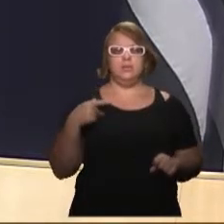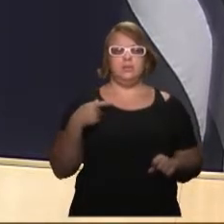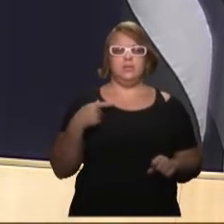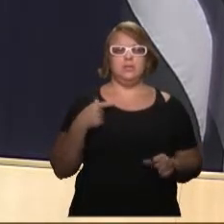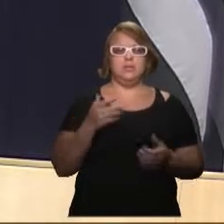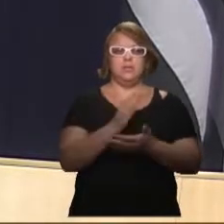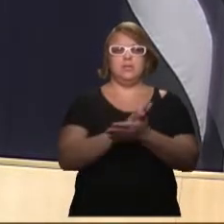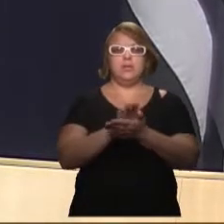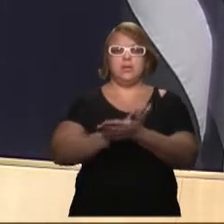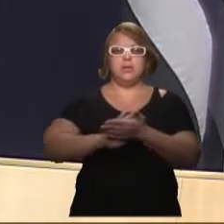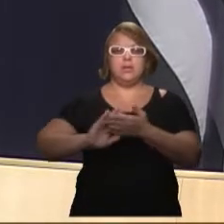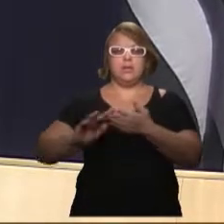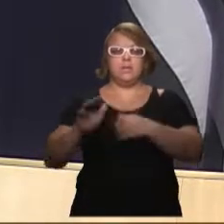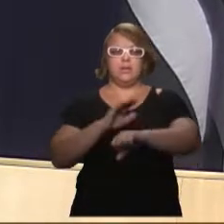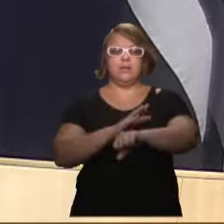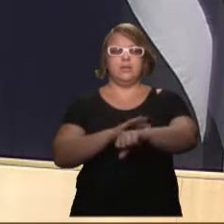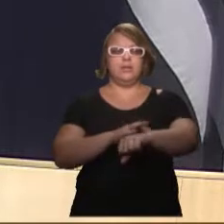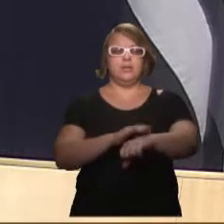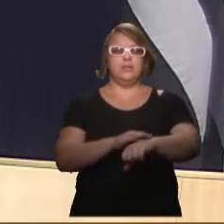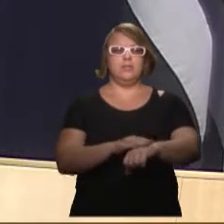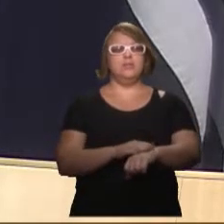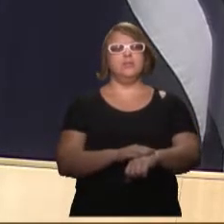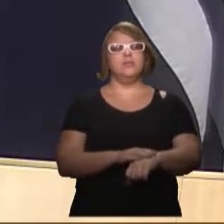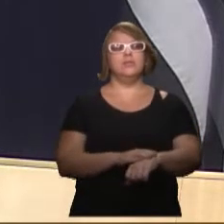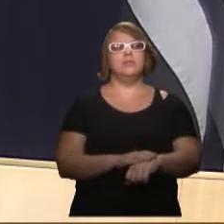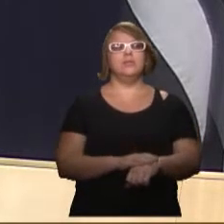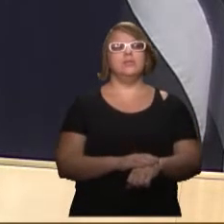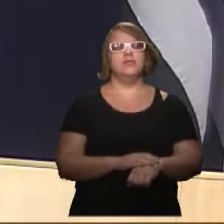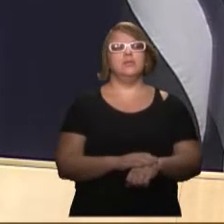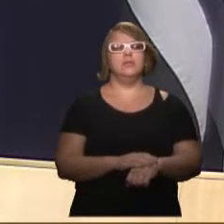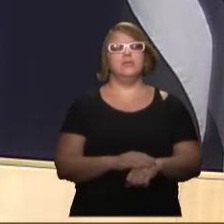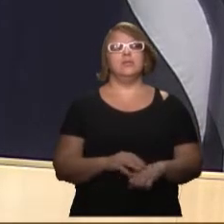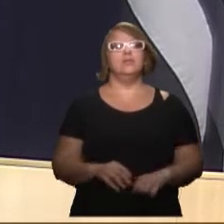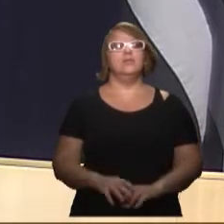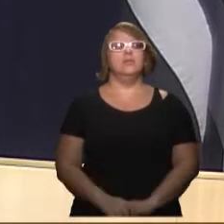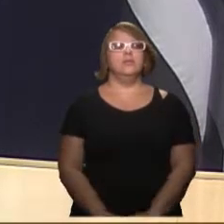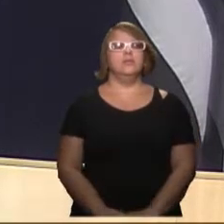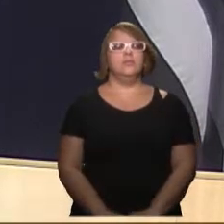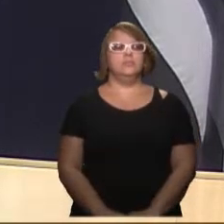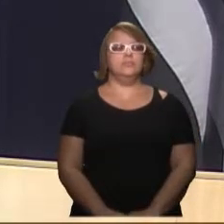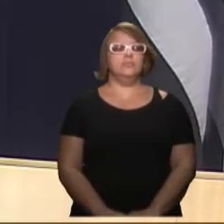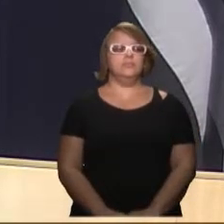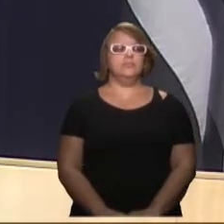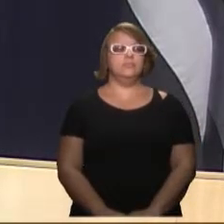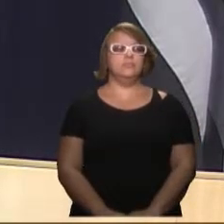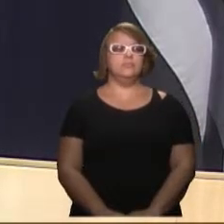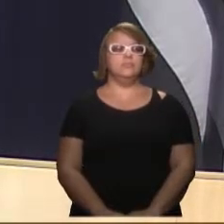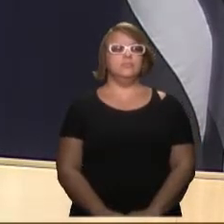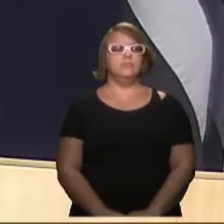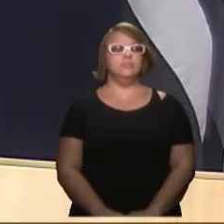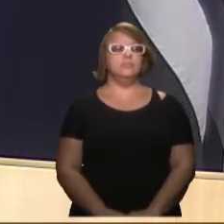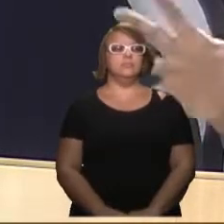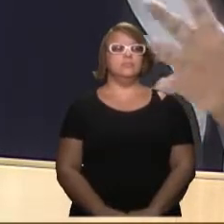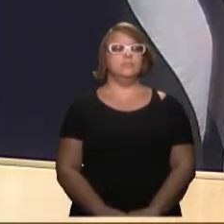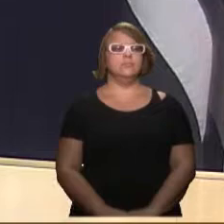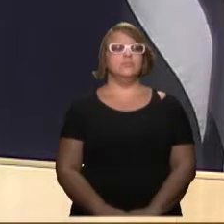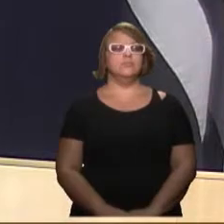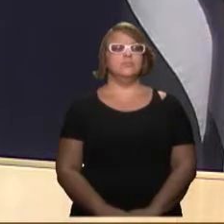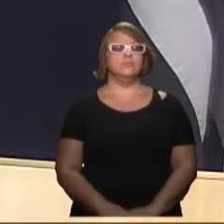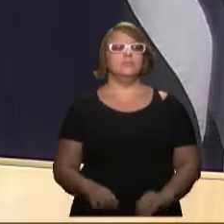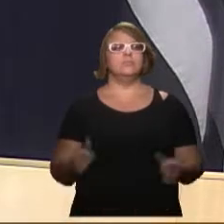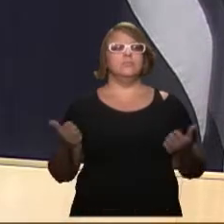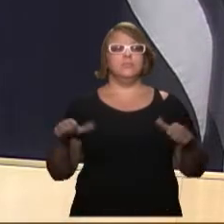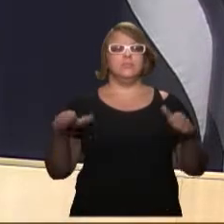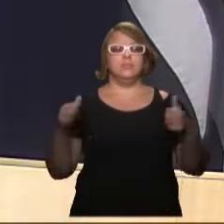doenças, qualidade de vida e respeito ao meio ambiente, e todos trabalhando pelo desenvolvimento. Então a ONU definiu, em um